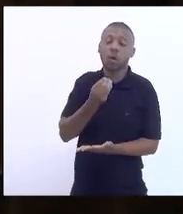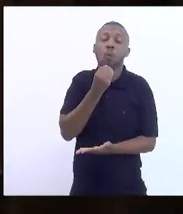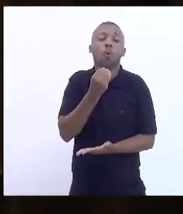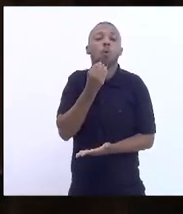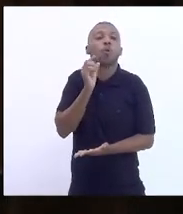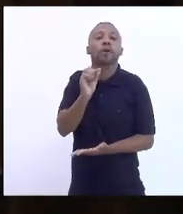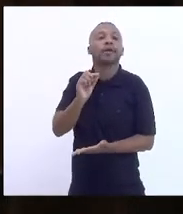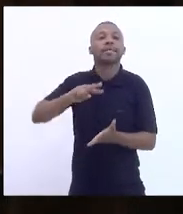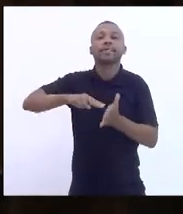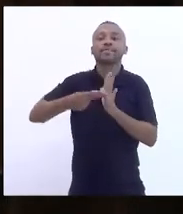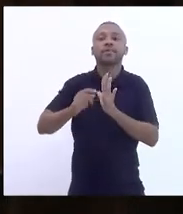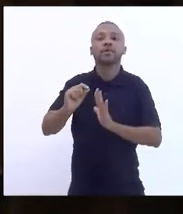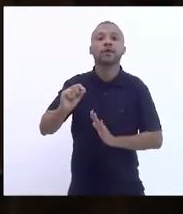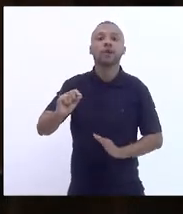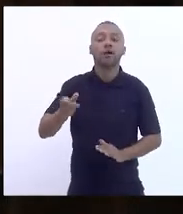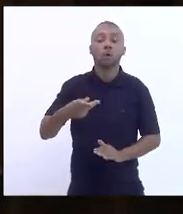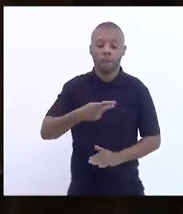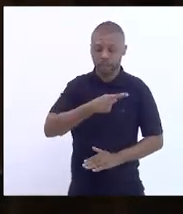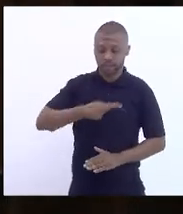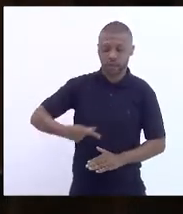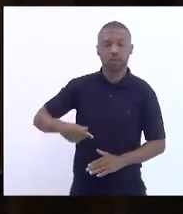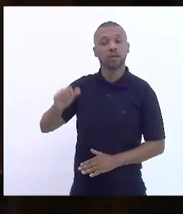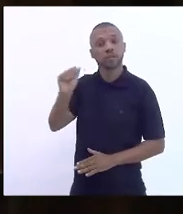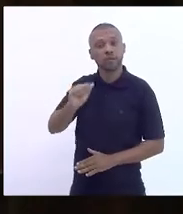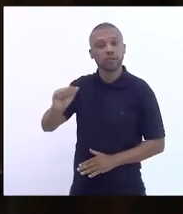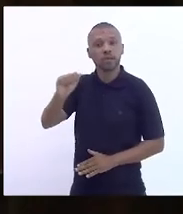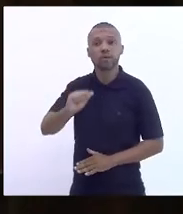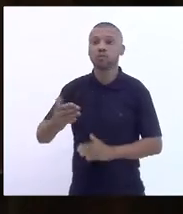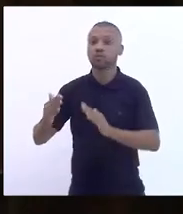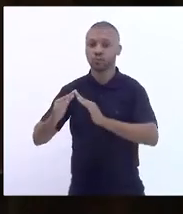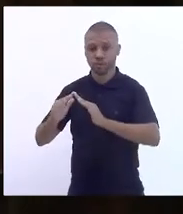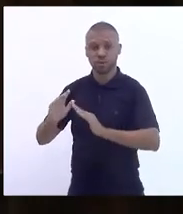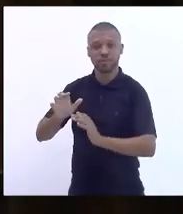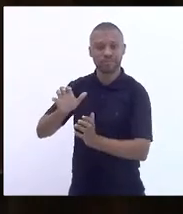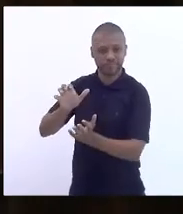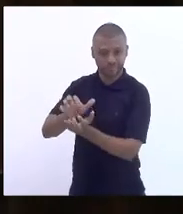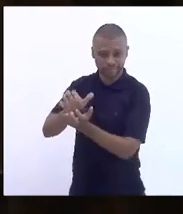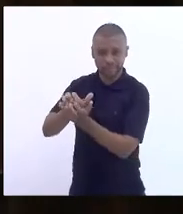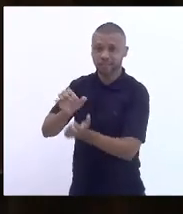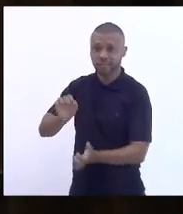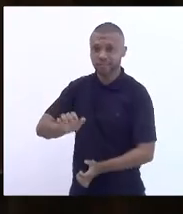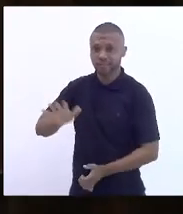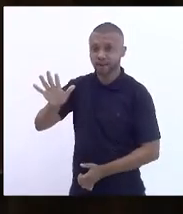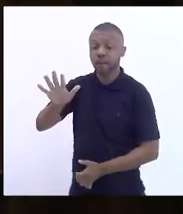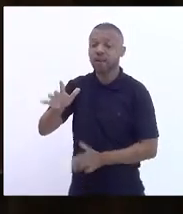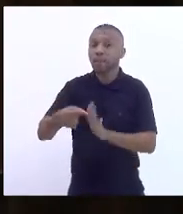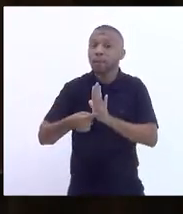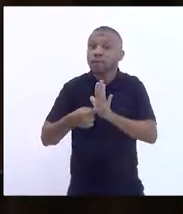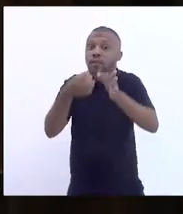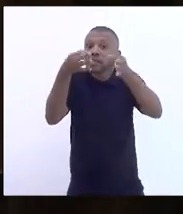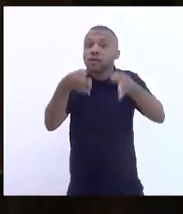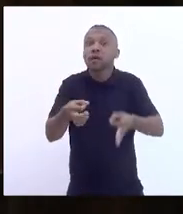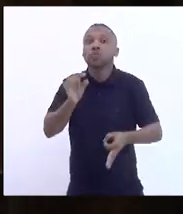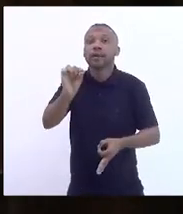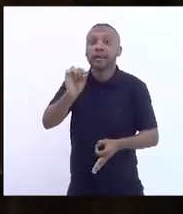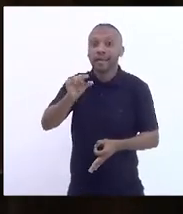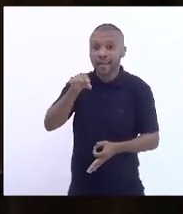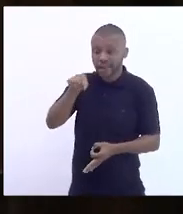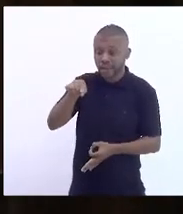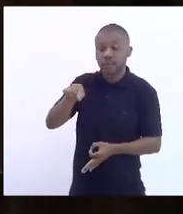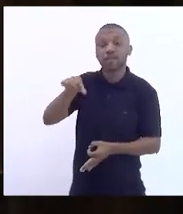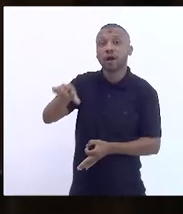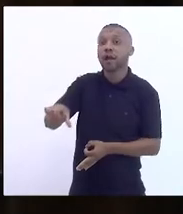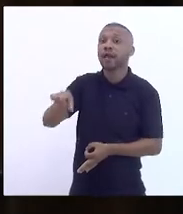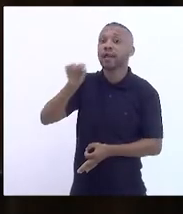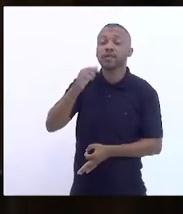menos que o presidente da associação de moradores do jacarezinho diga-se de passagem em alto e bom tão eleito